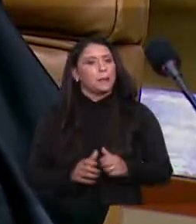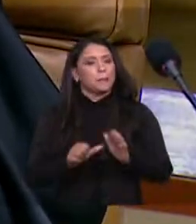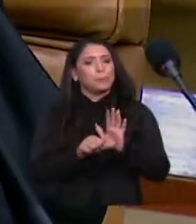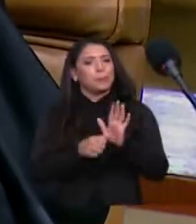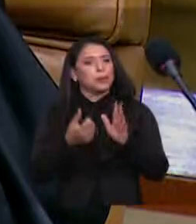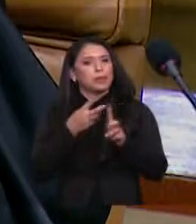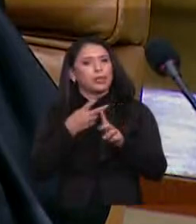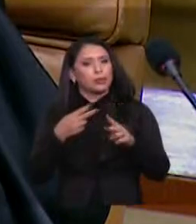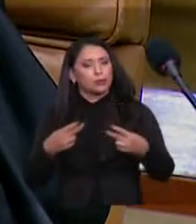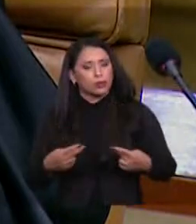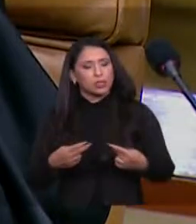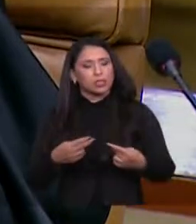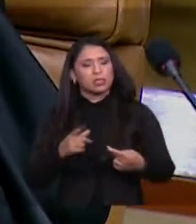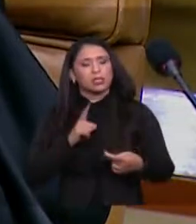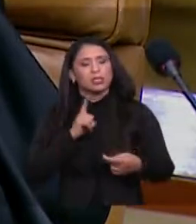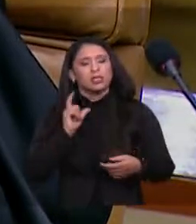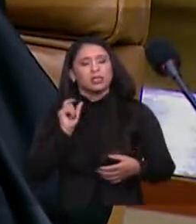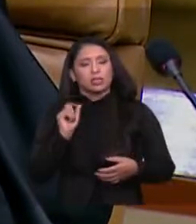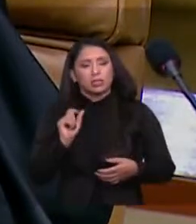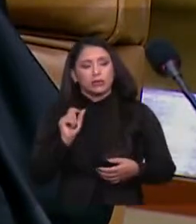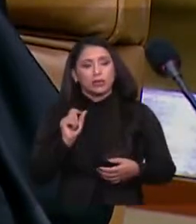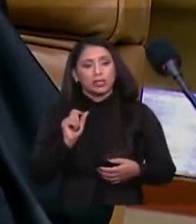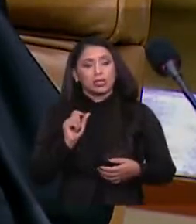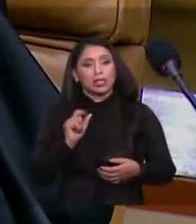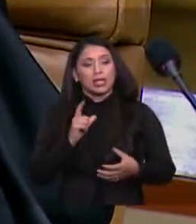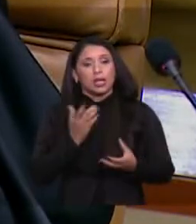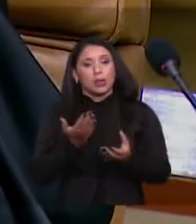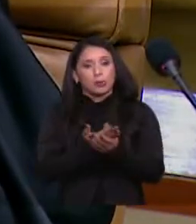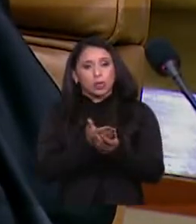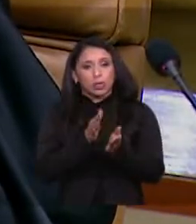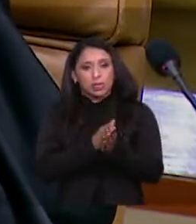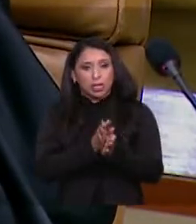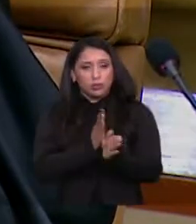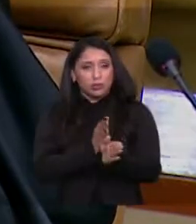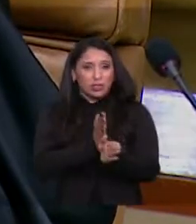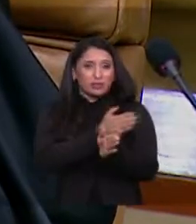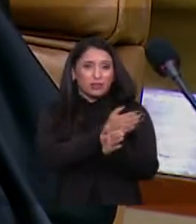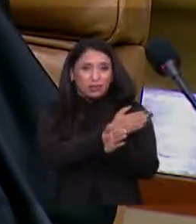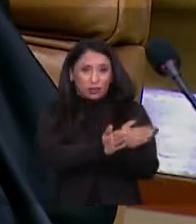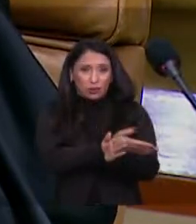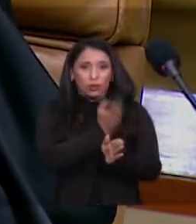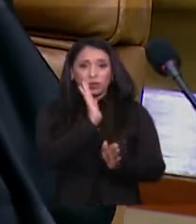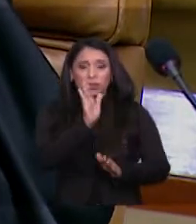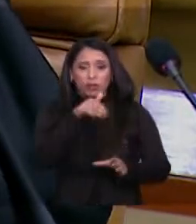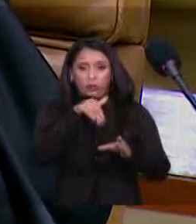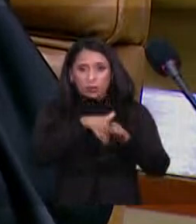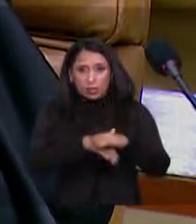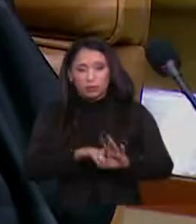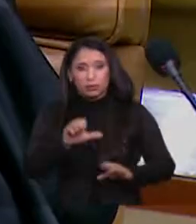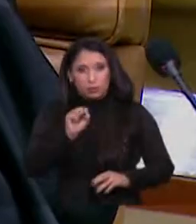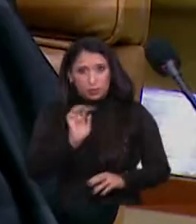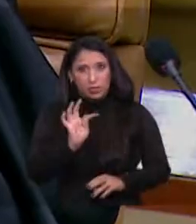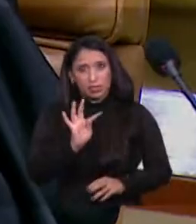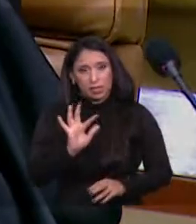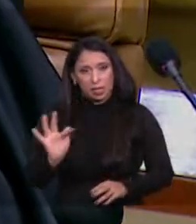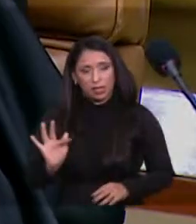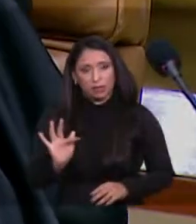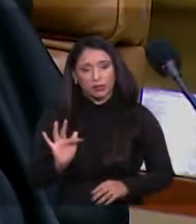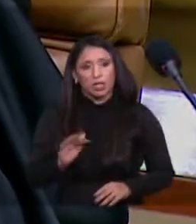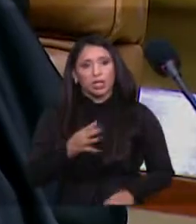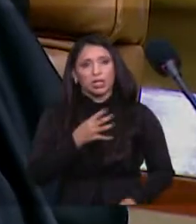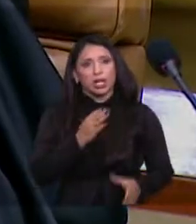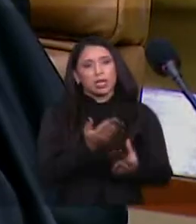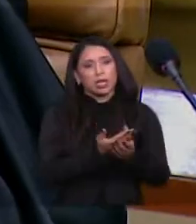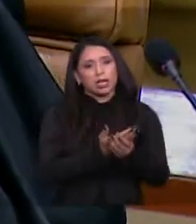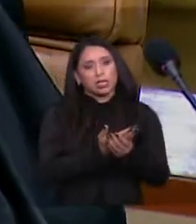que de acordo com precedentes desse Supremo Tribunal Federal Especialmente na ação penal